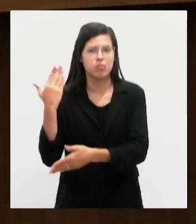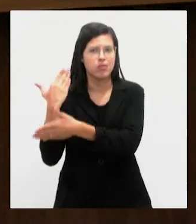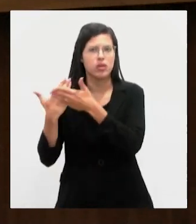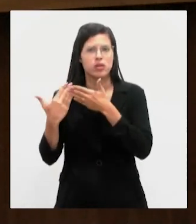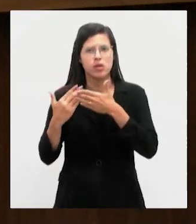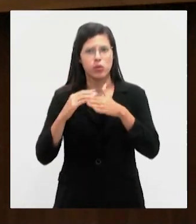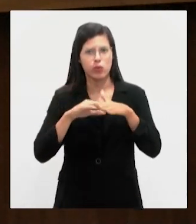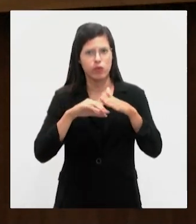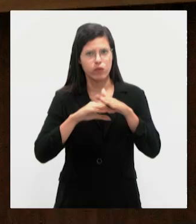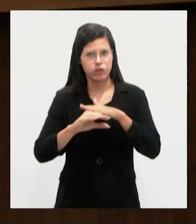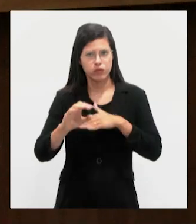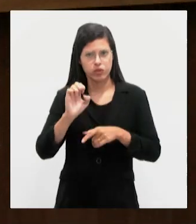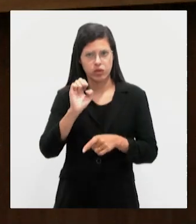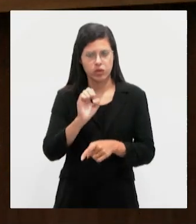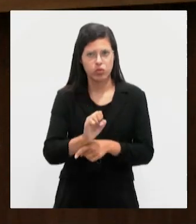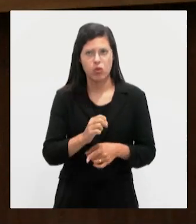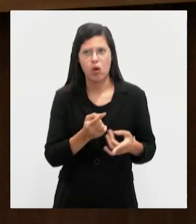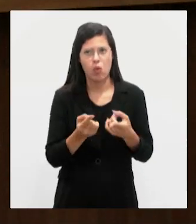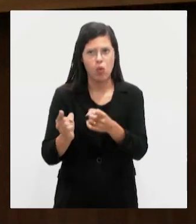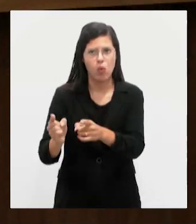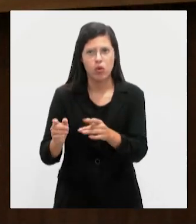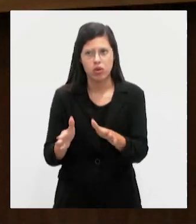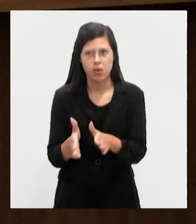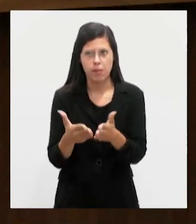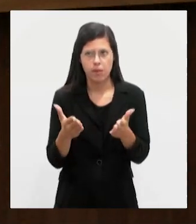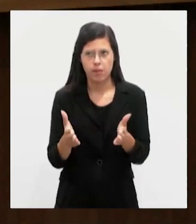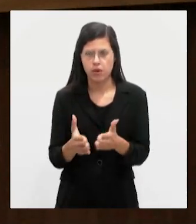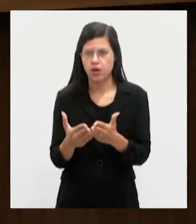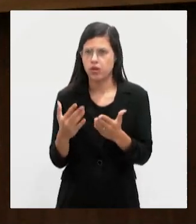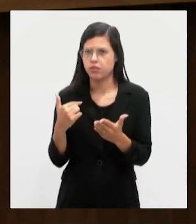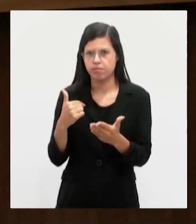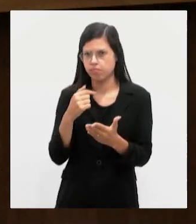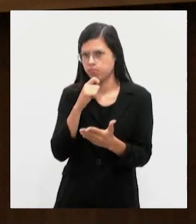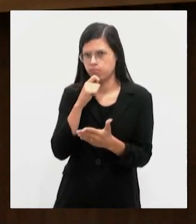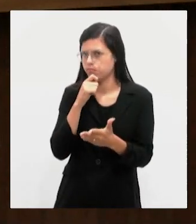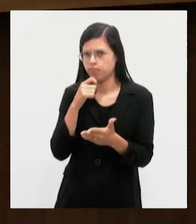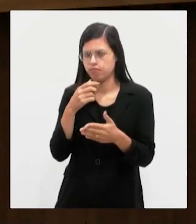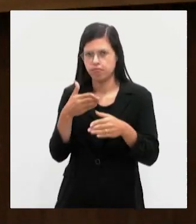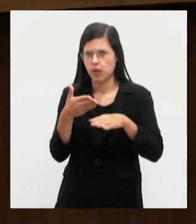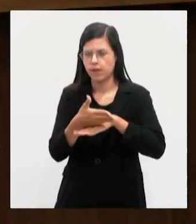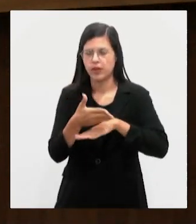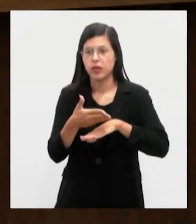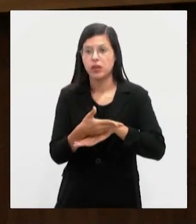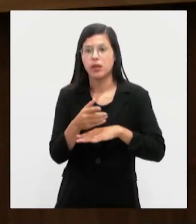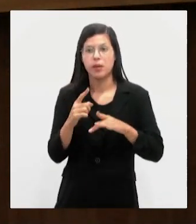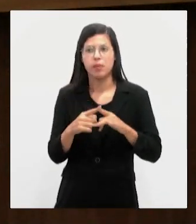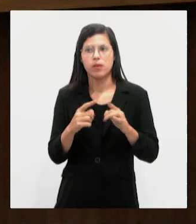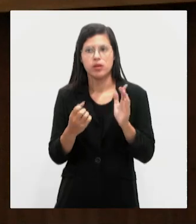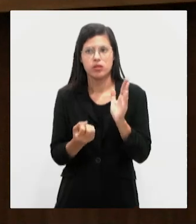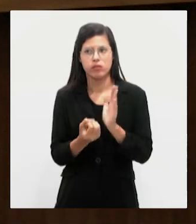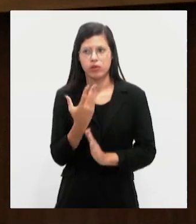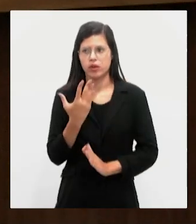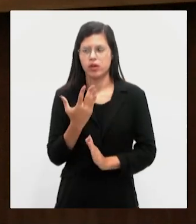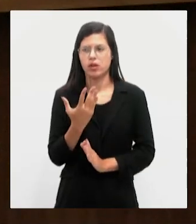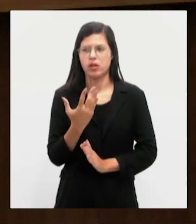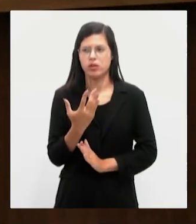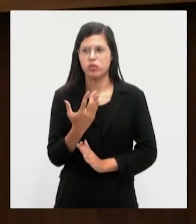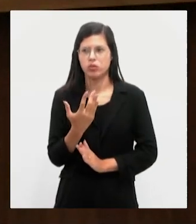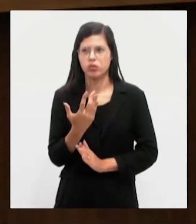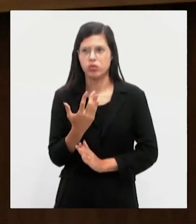Fundo Estadual de Combate à Pobreza, eu nem estava aqui, também foi criado